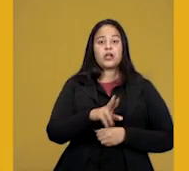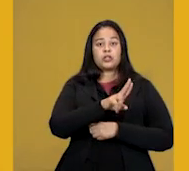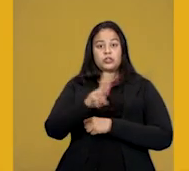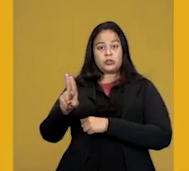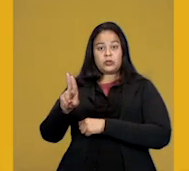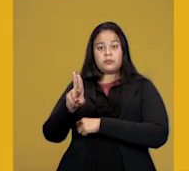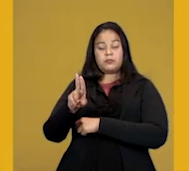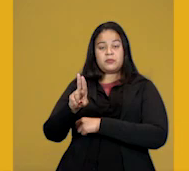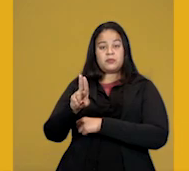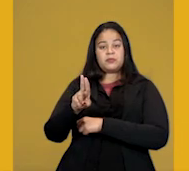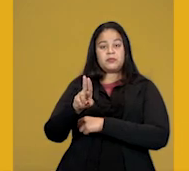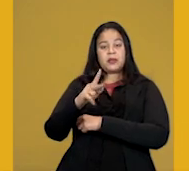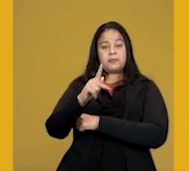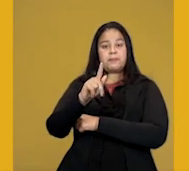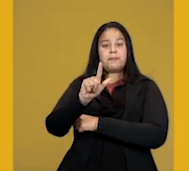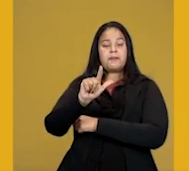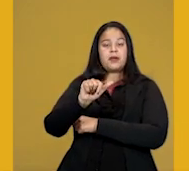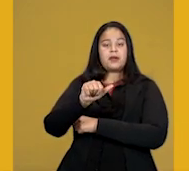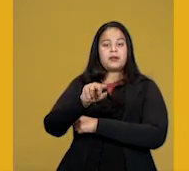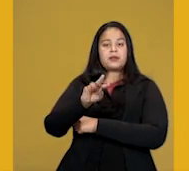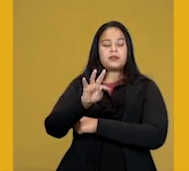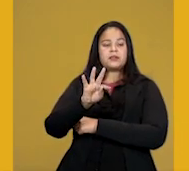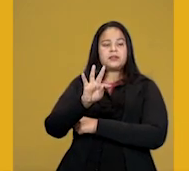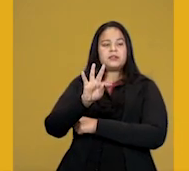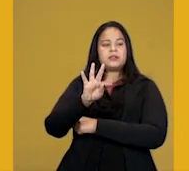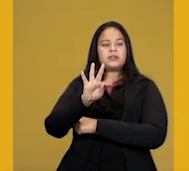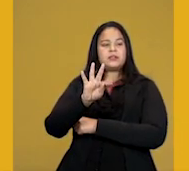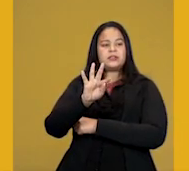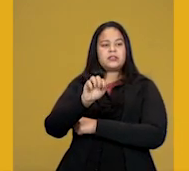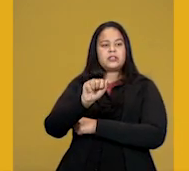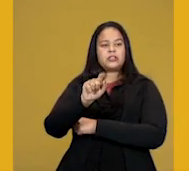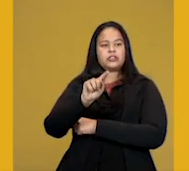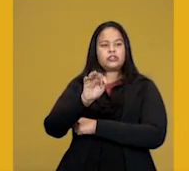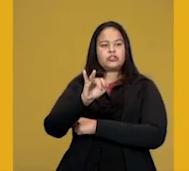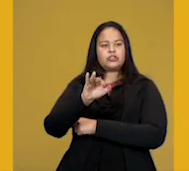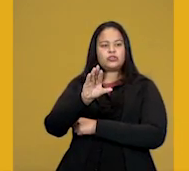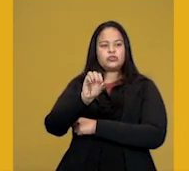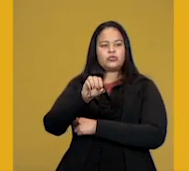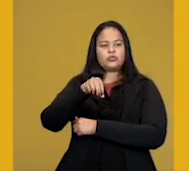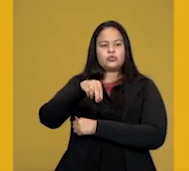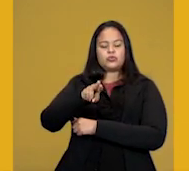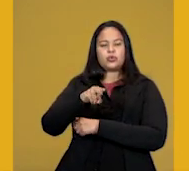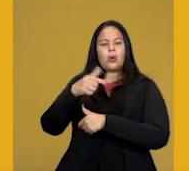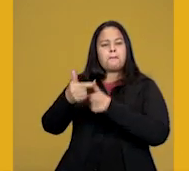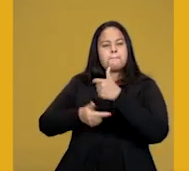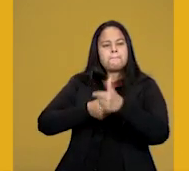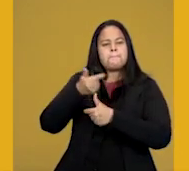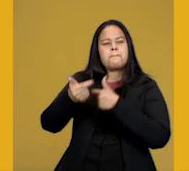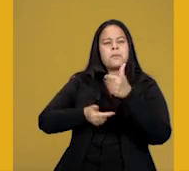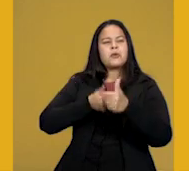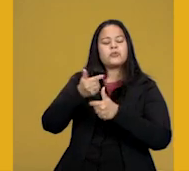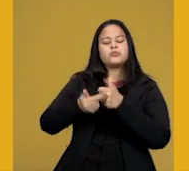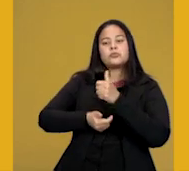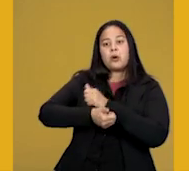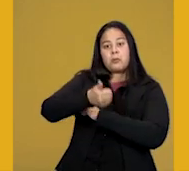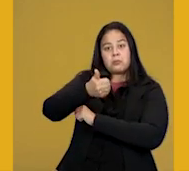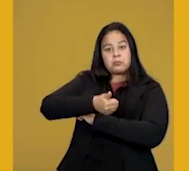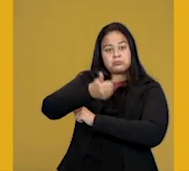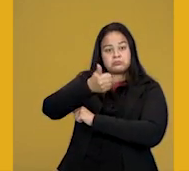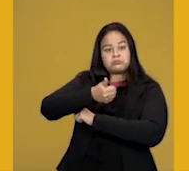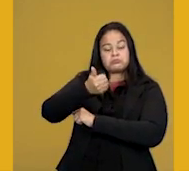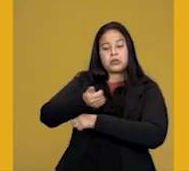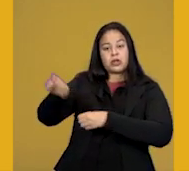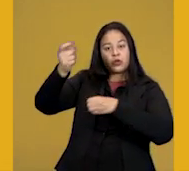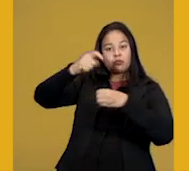sistema de plantation aqui que nós temos, que é o latifúndio monocultor, né, que é dedicado à produção de gêneros primários e